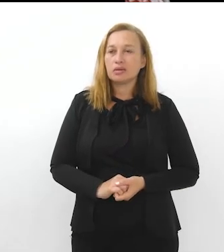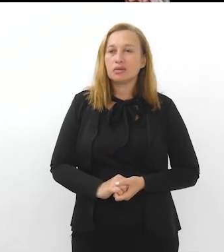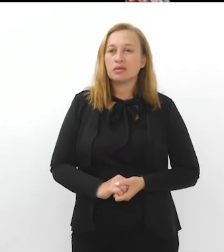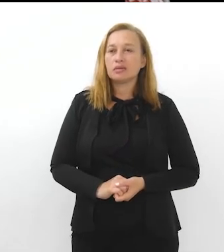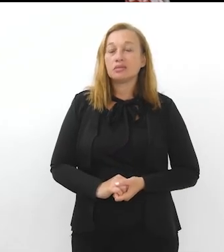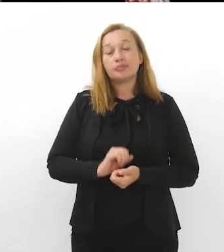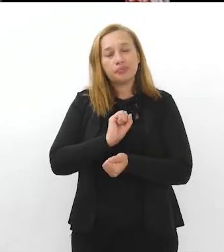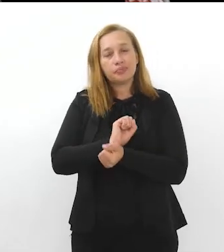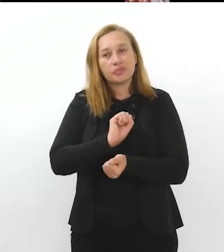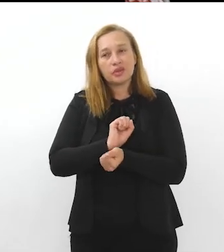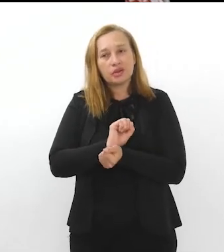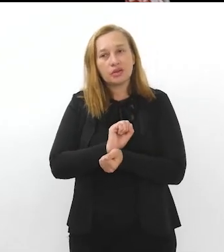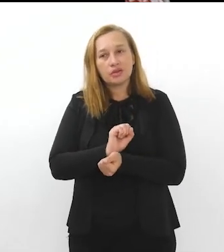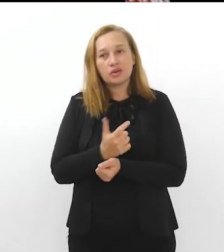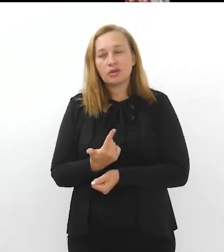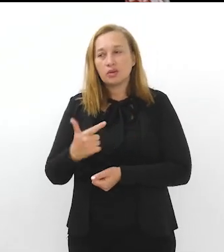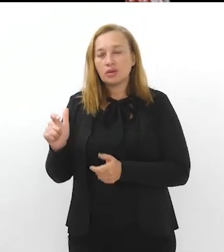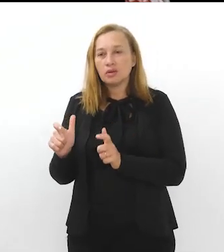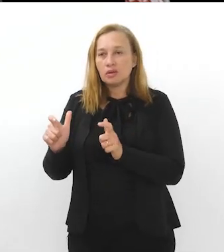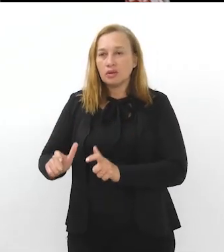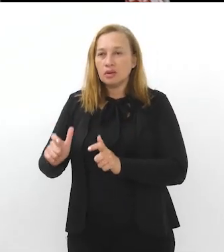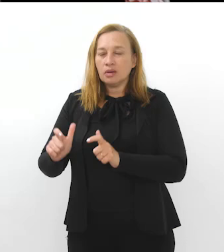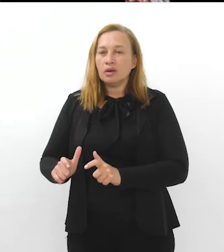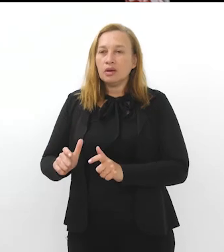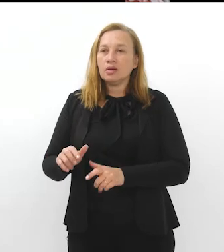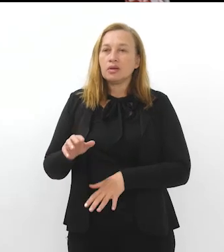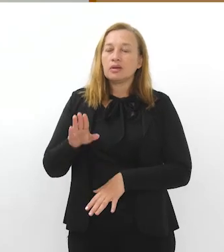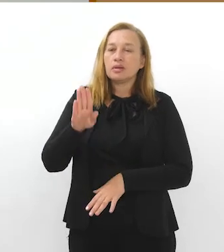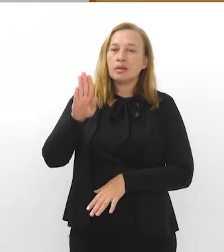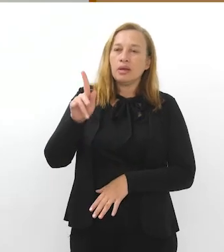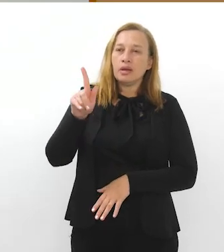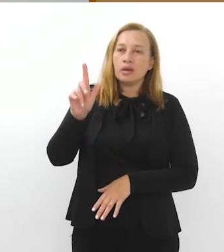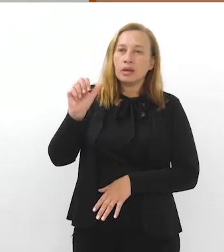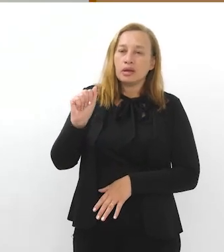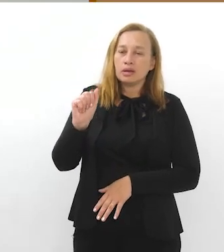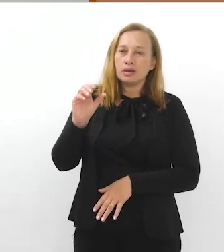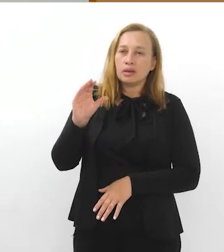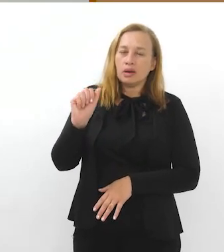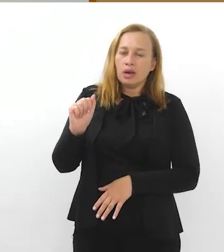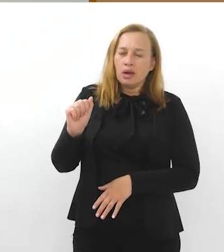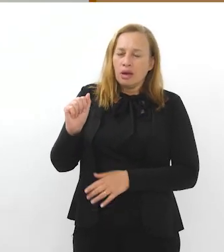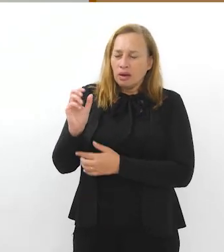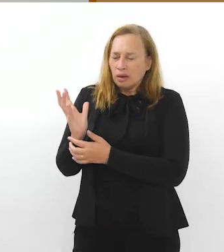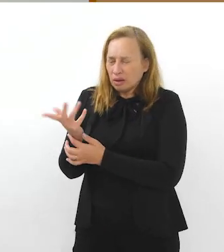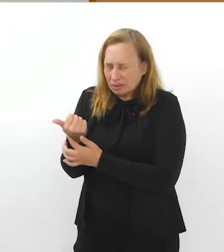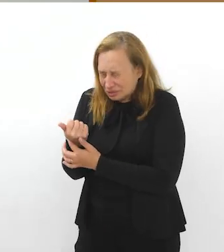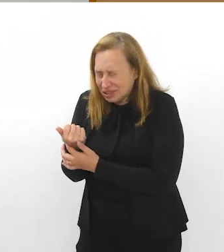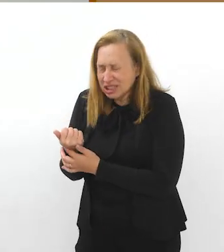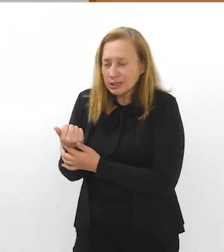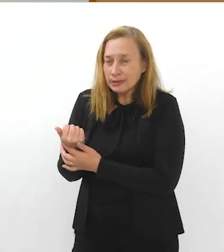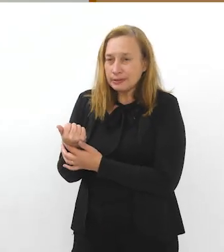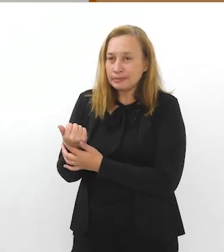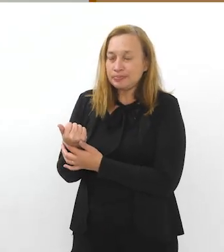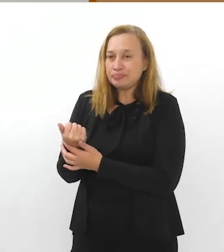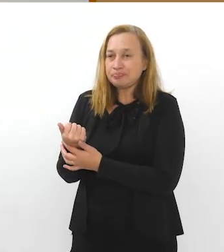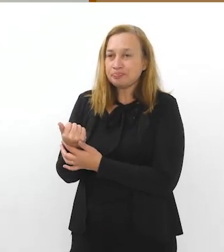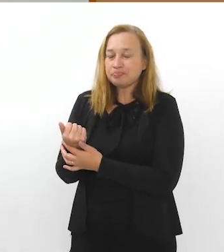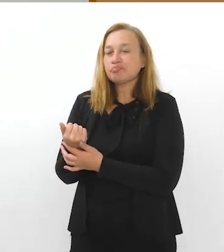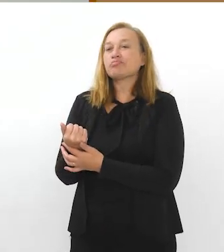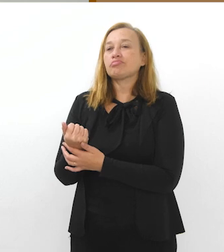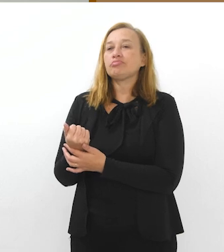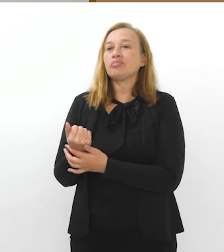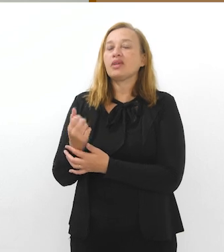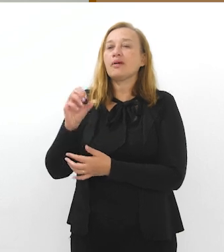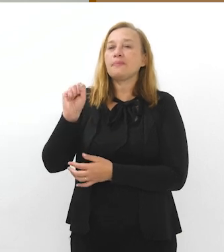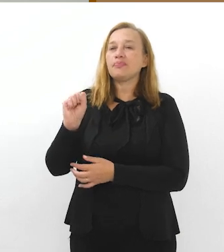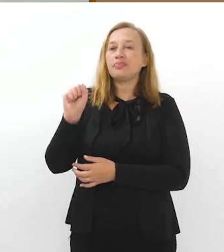nós cariocas curtirmos um pouco o seu Eu quero. trabalho? E tá, nós estamos aguardando assim, algum outro salão lá no Salão